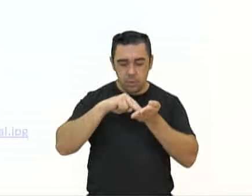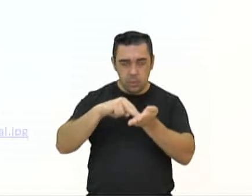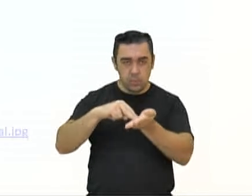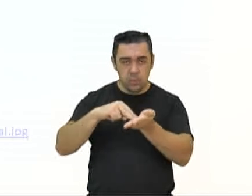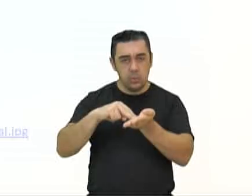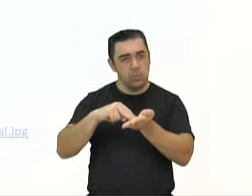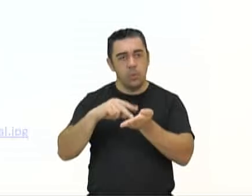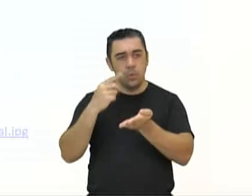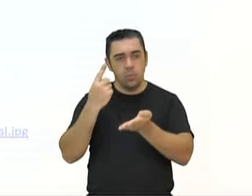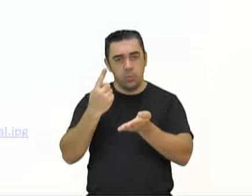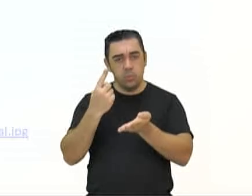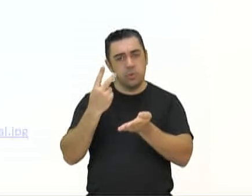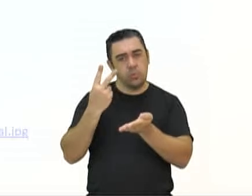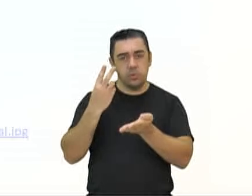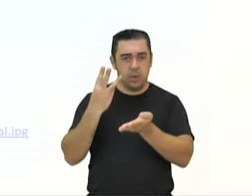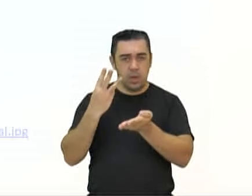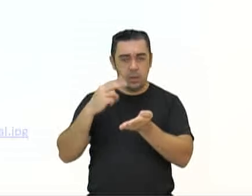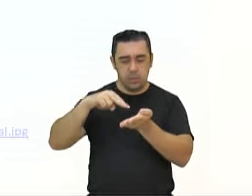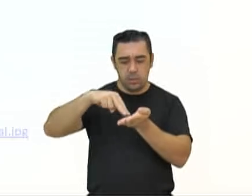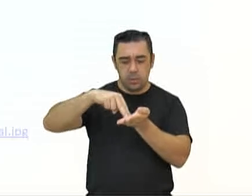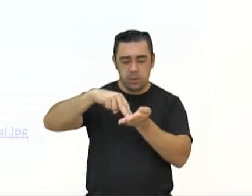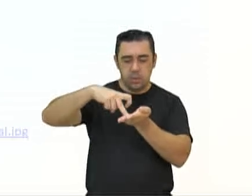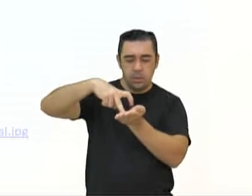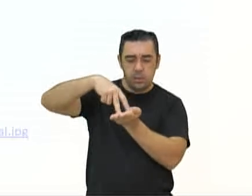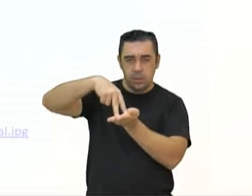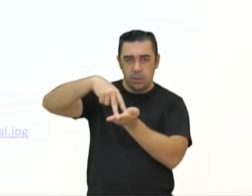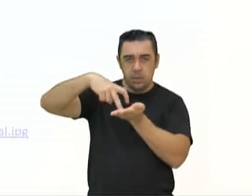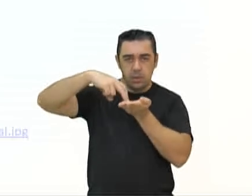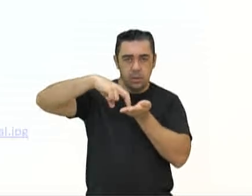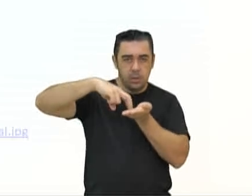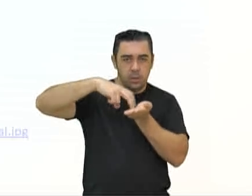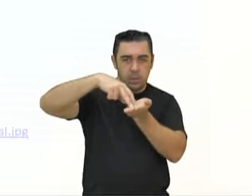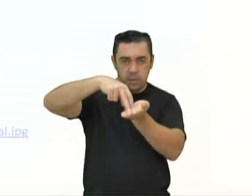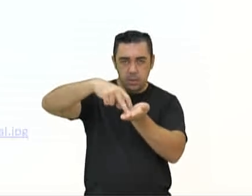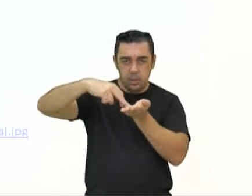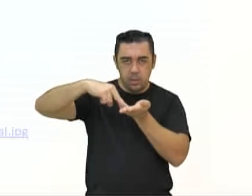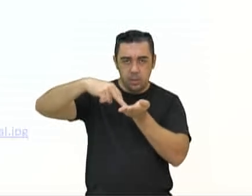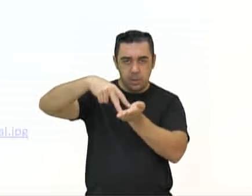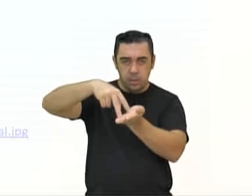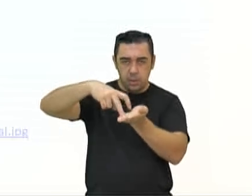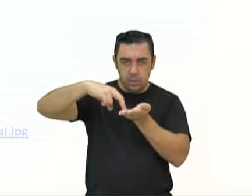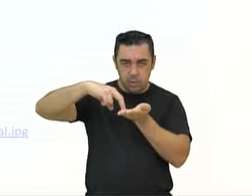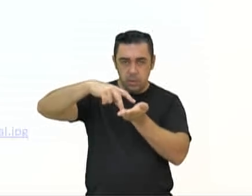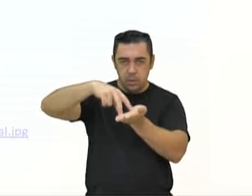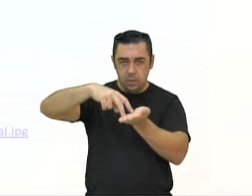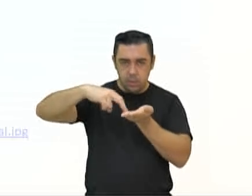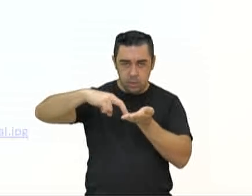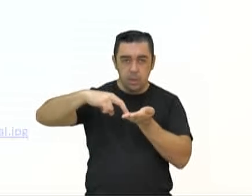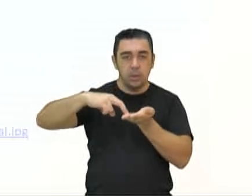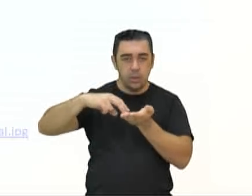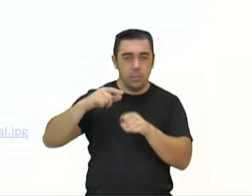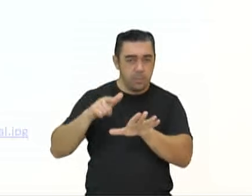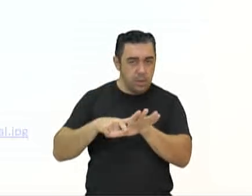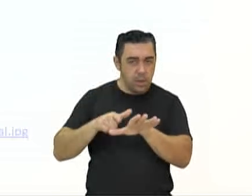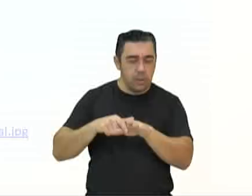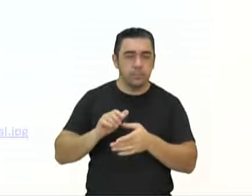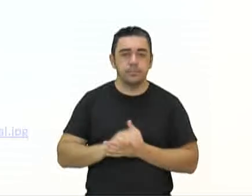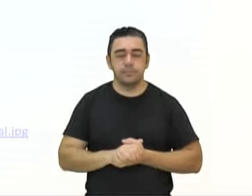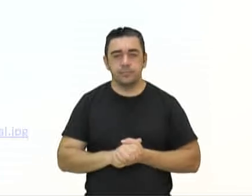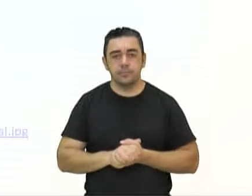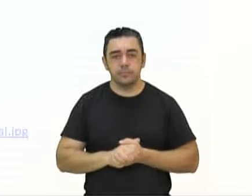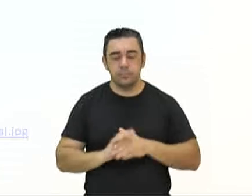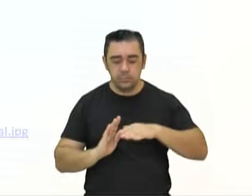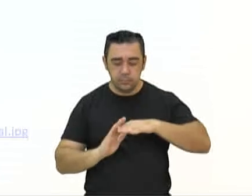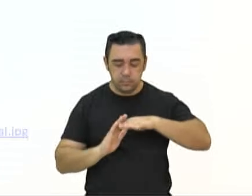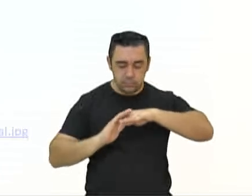alças para os pés, então há a possibilidade de mudar a posição dos pés. As quilhas são iguais